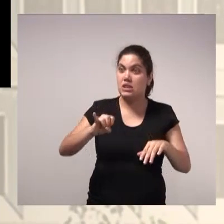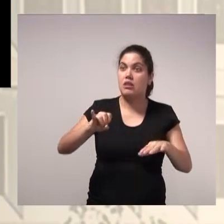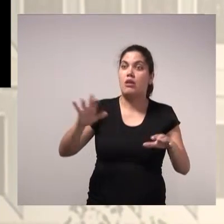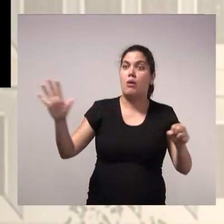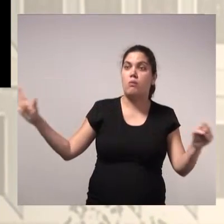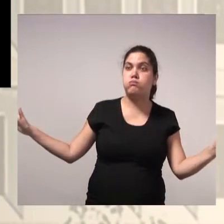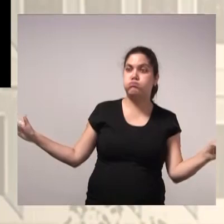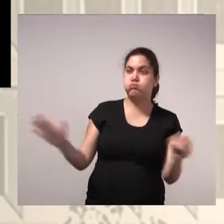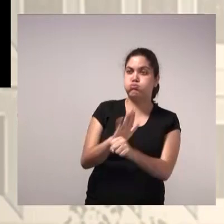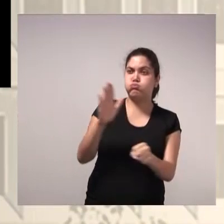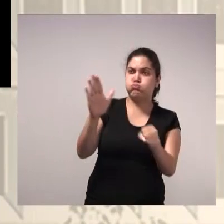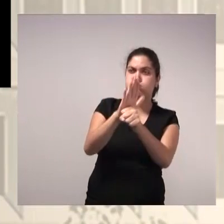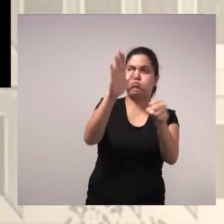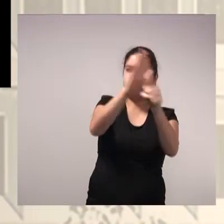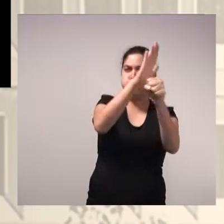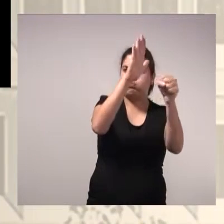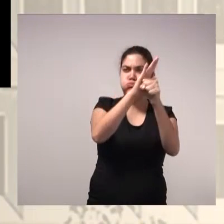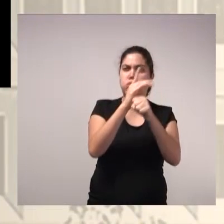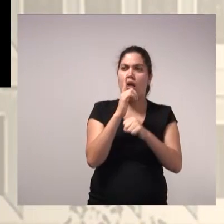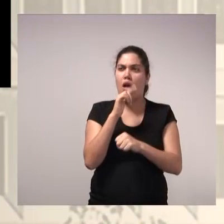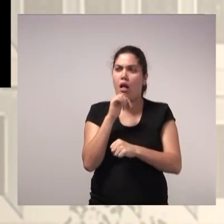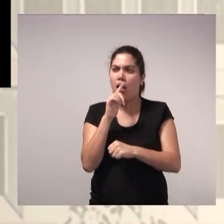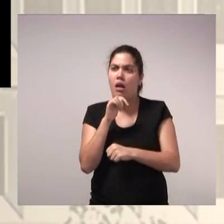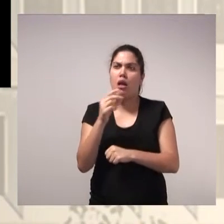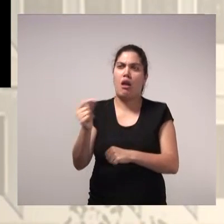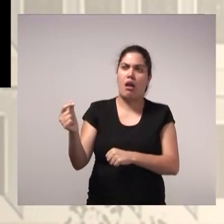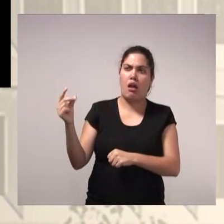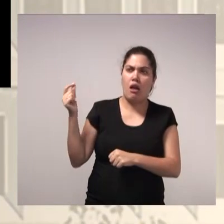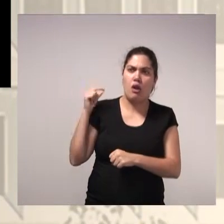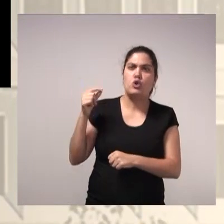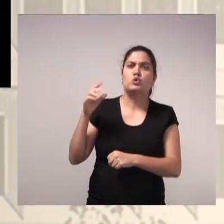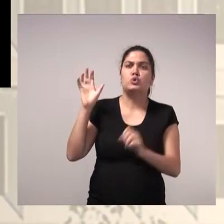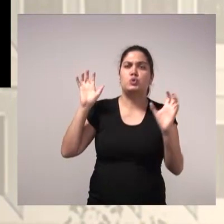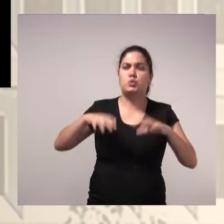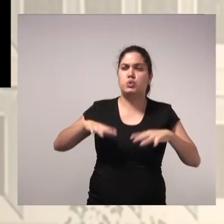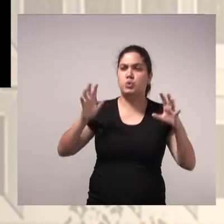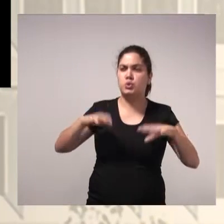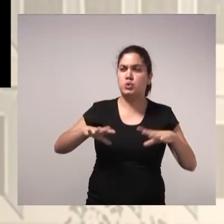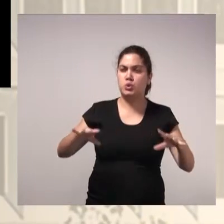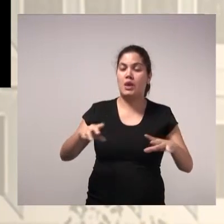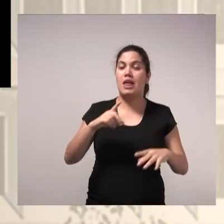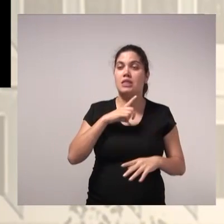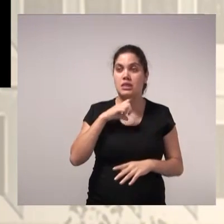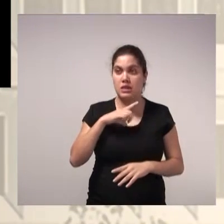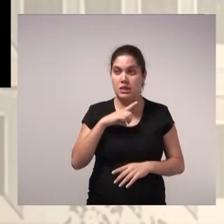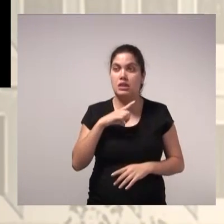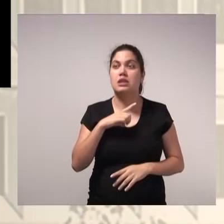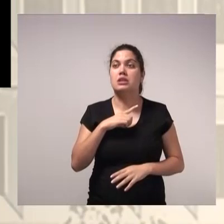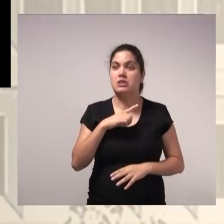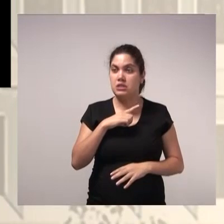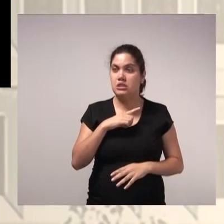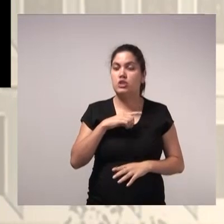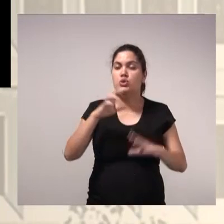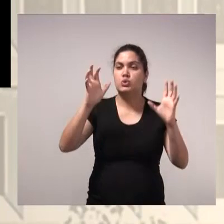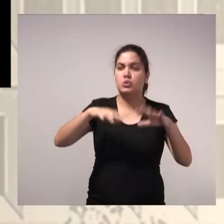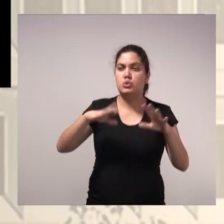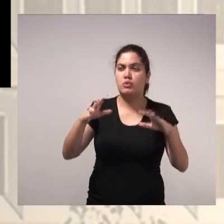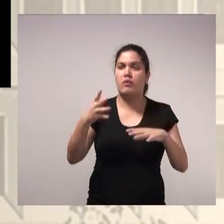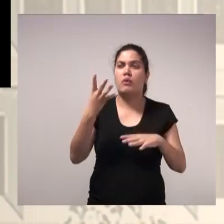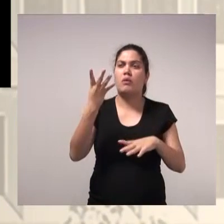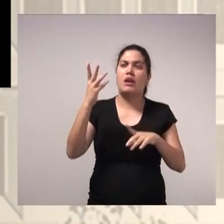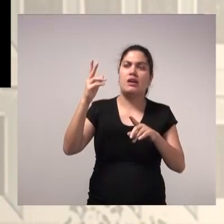que sobraram da época que choveu muito, e você tenha umas chuvas, 3 ou 4 chuvas ao